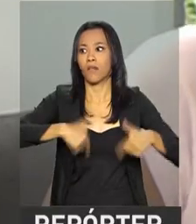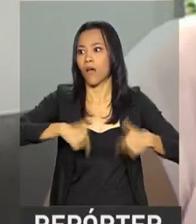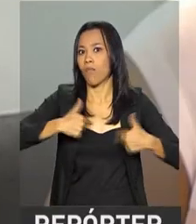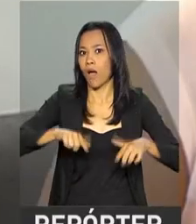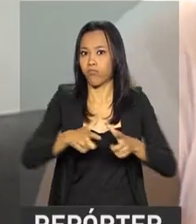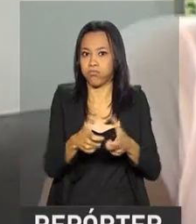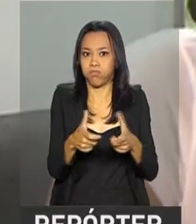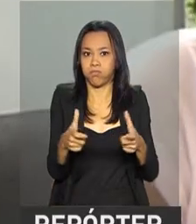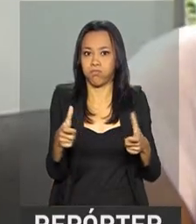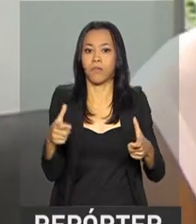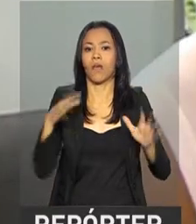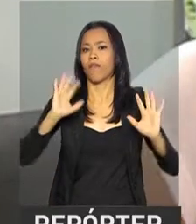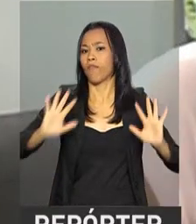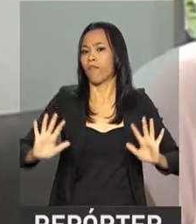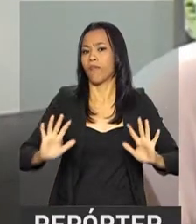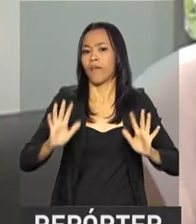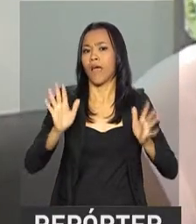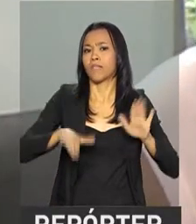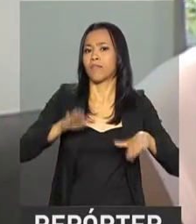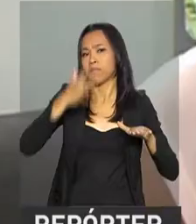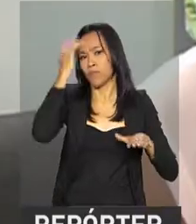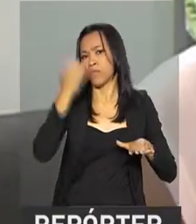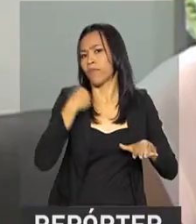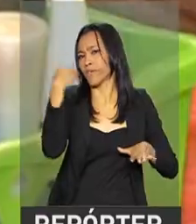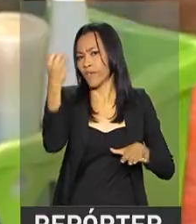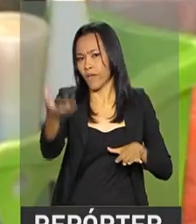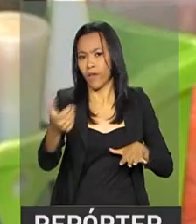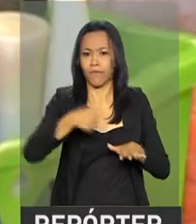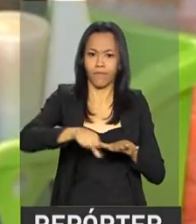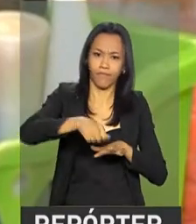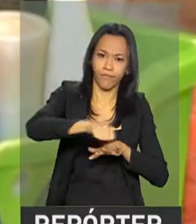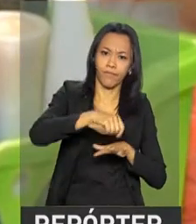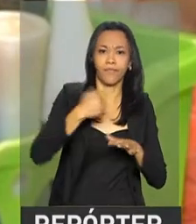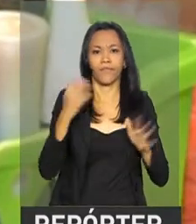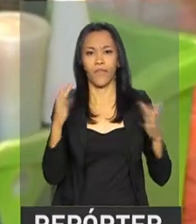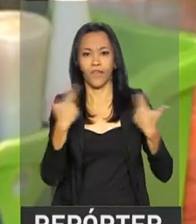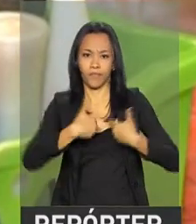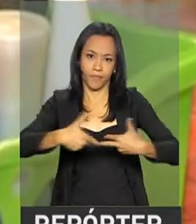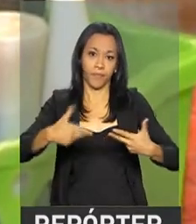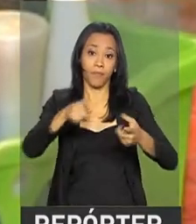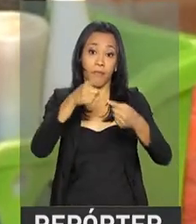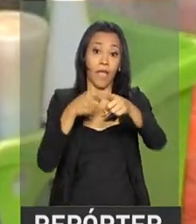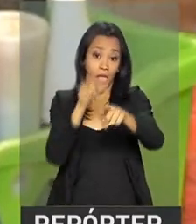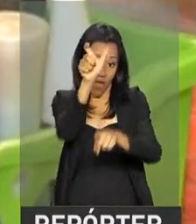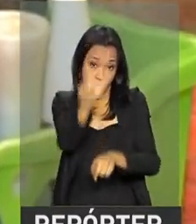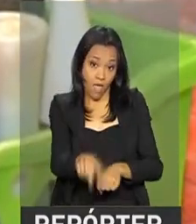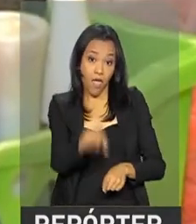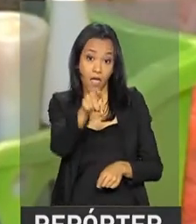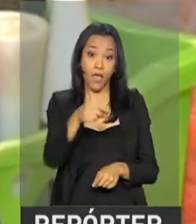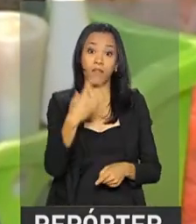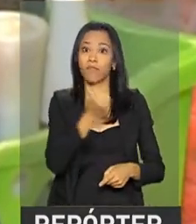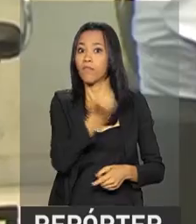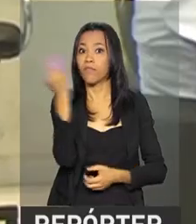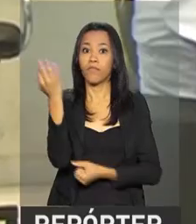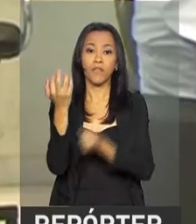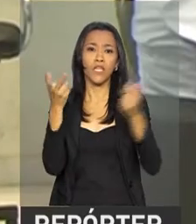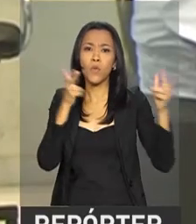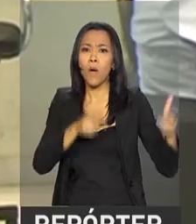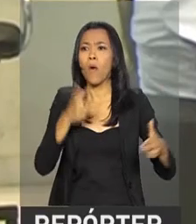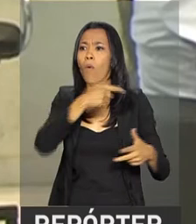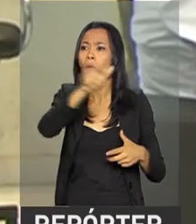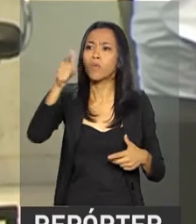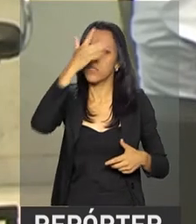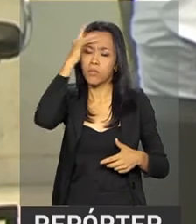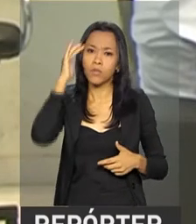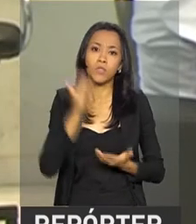pelas festas tudo quer fazer a gente vai viajar à nova realidade de suelen é também a de muitos brasileiros que passaram a trabalhar